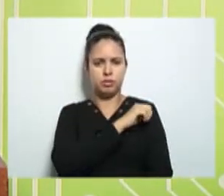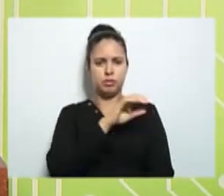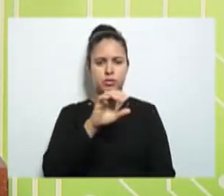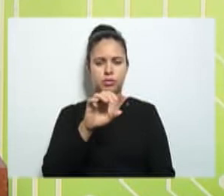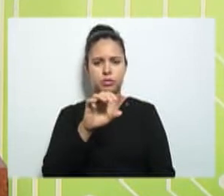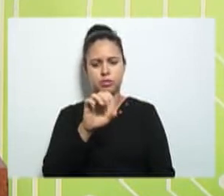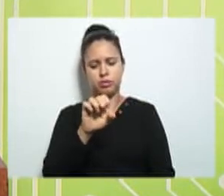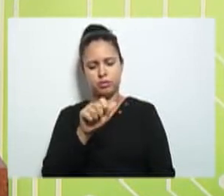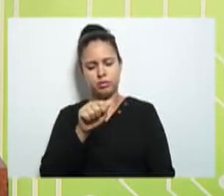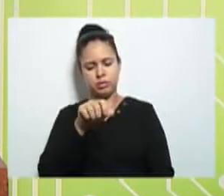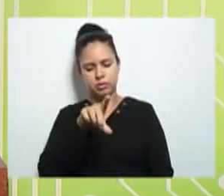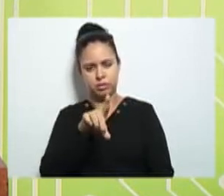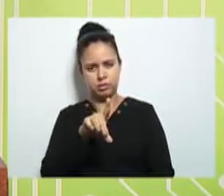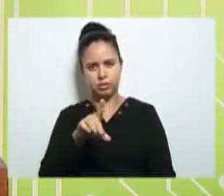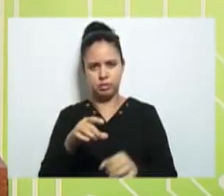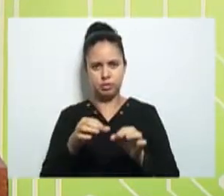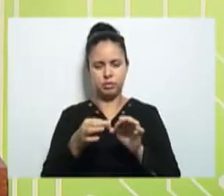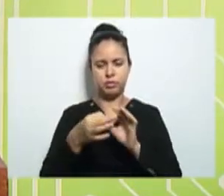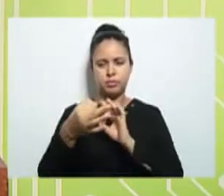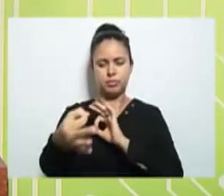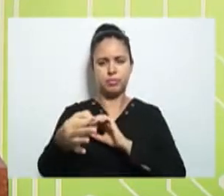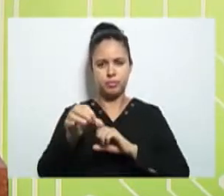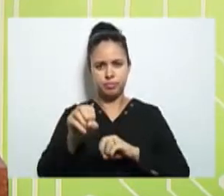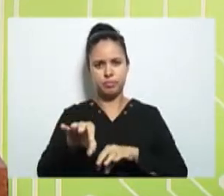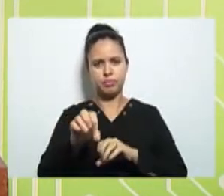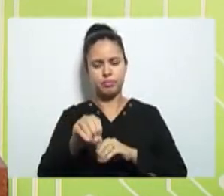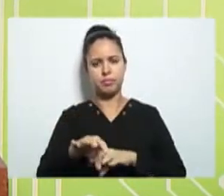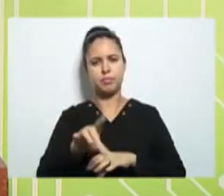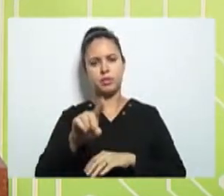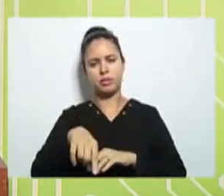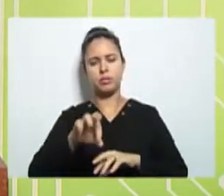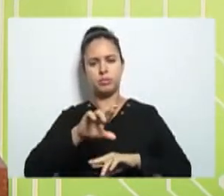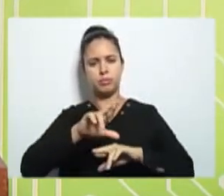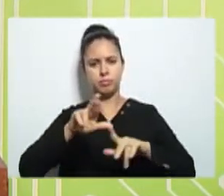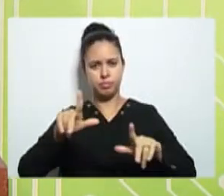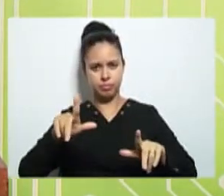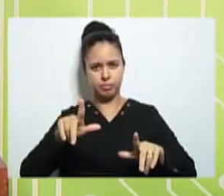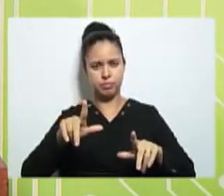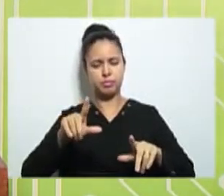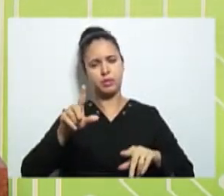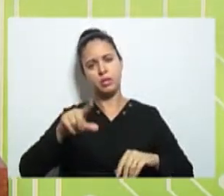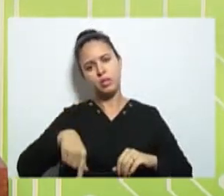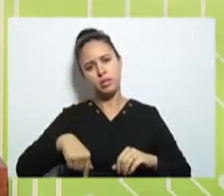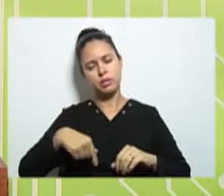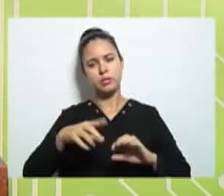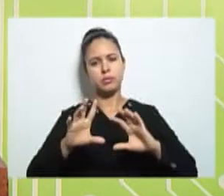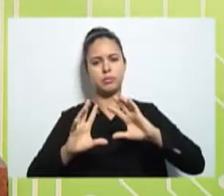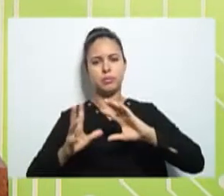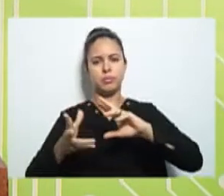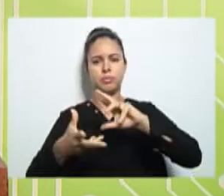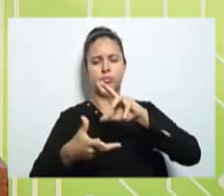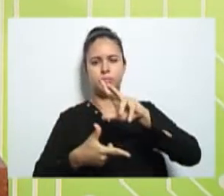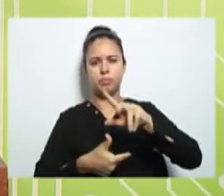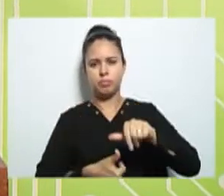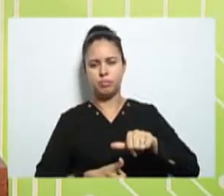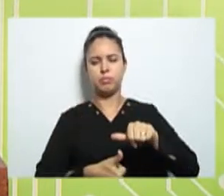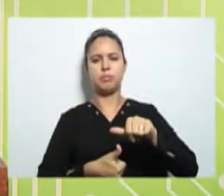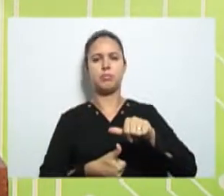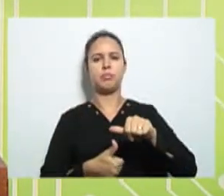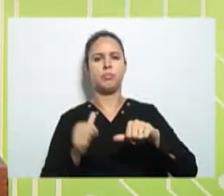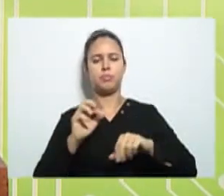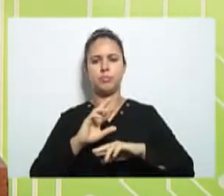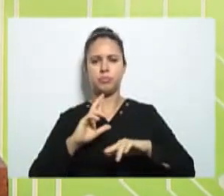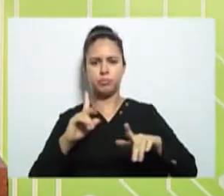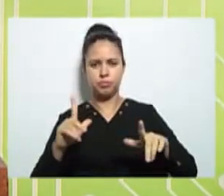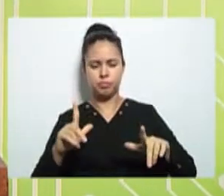vocês vão se aprofundar bastante nisso. E vão ver que é um pouco diferente, um pouco não, é um universo paralelo daquela educação tradicional,